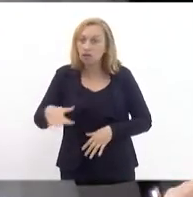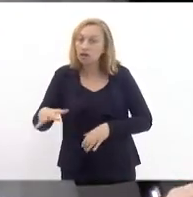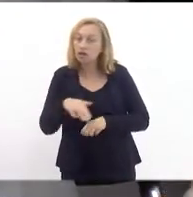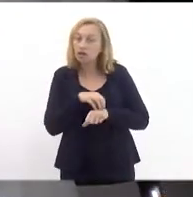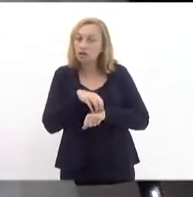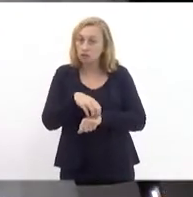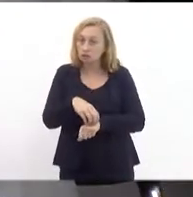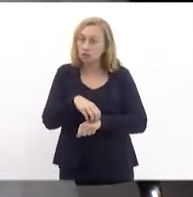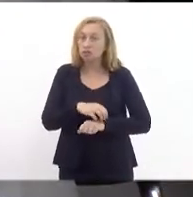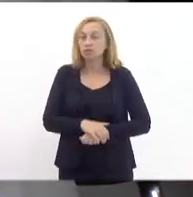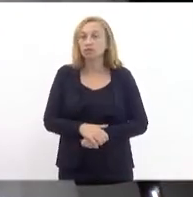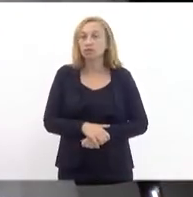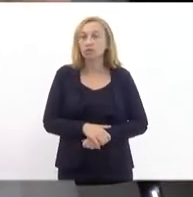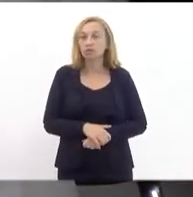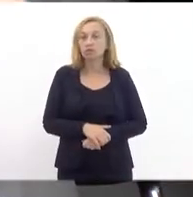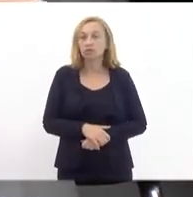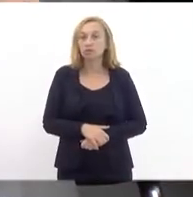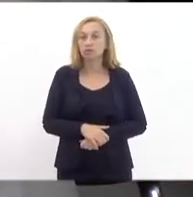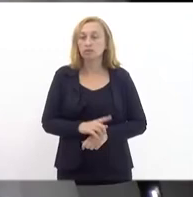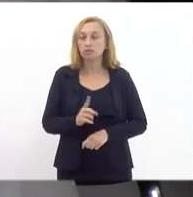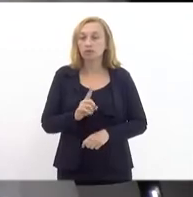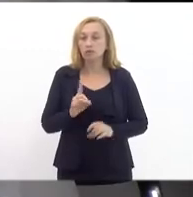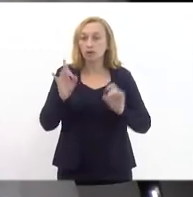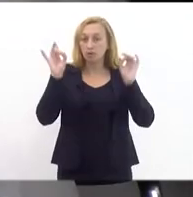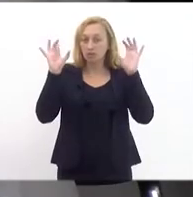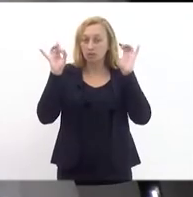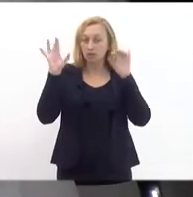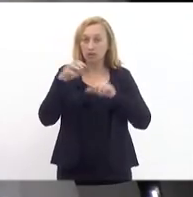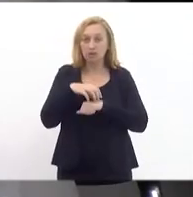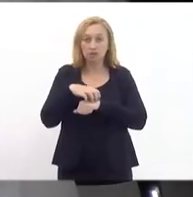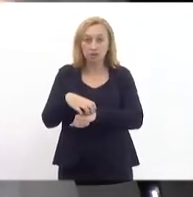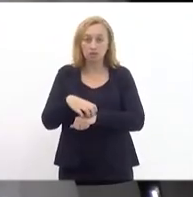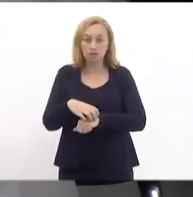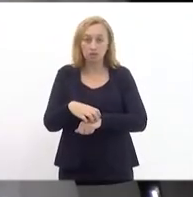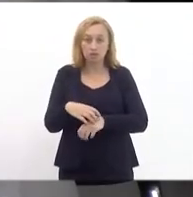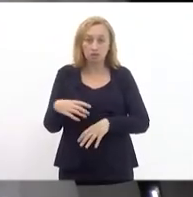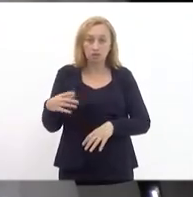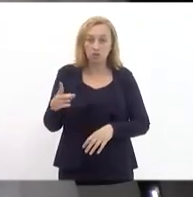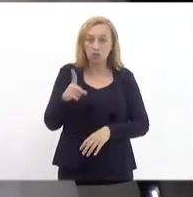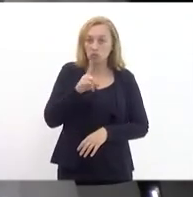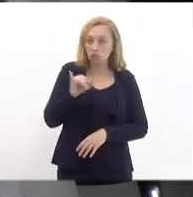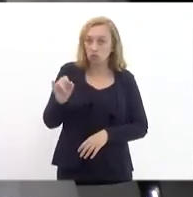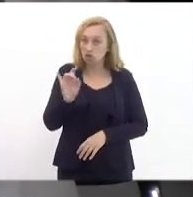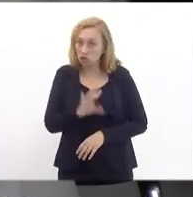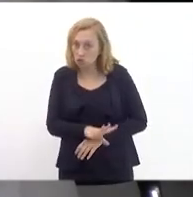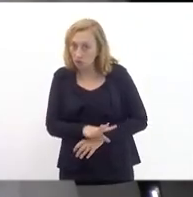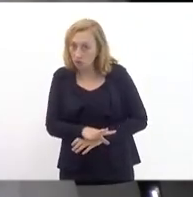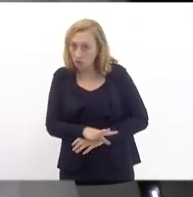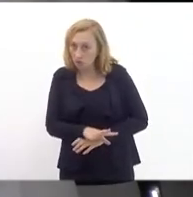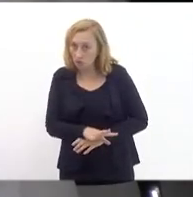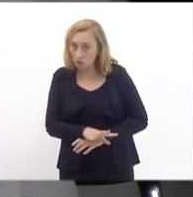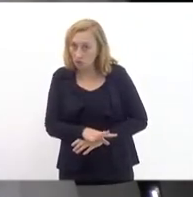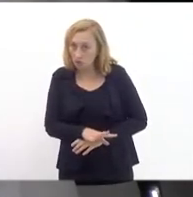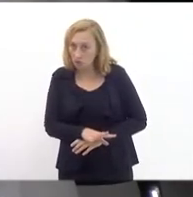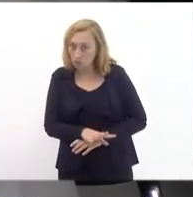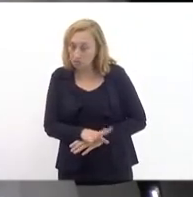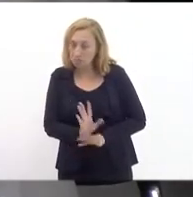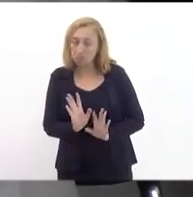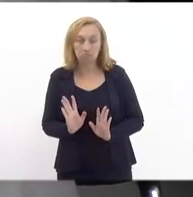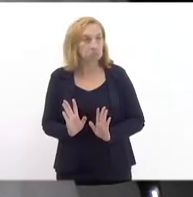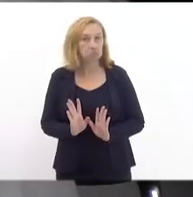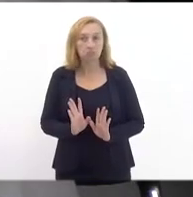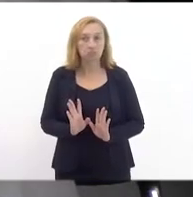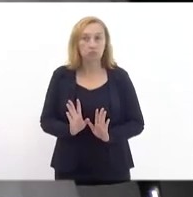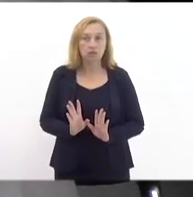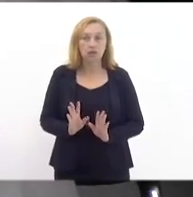transportes, né, você não vira especialista de transporte da noite para o dia, né? Muito menos em concessão. E eu,